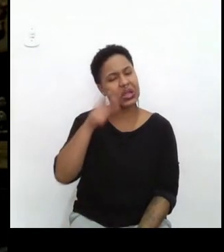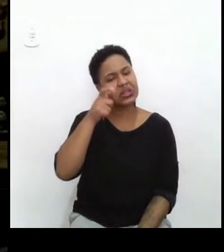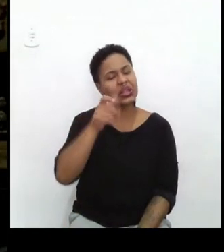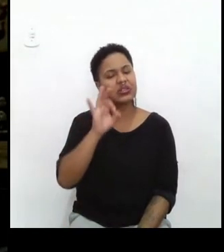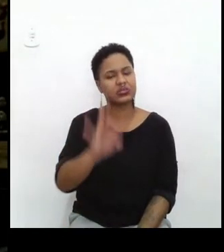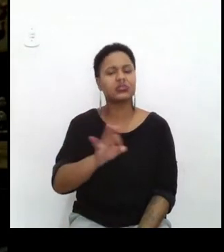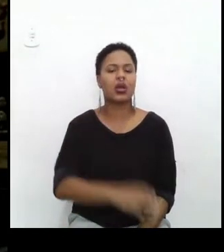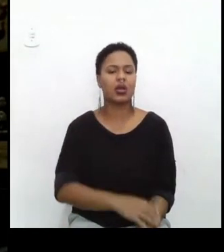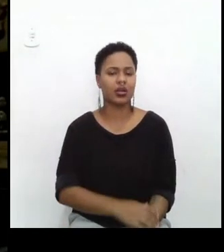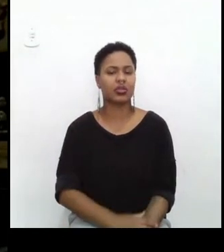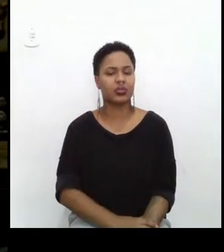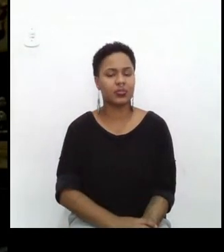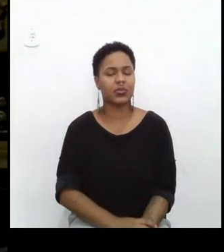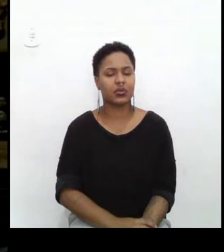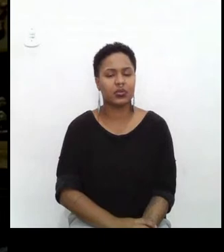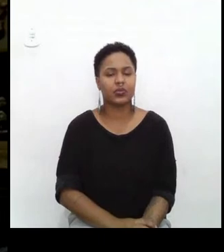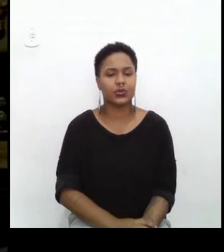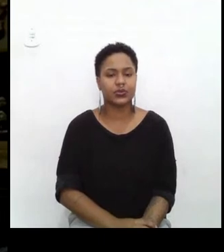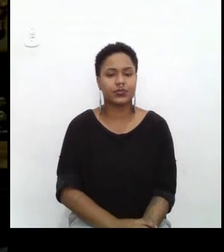on